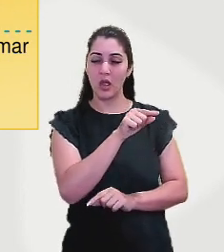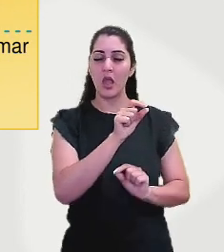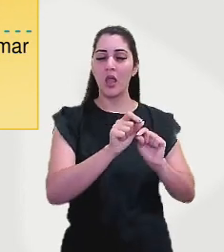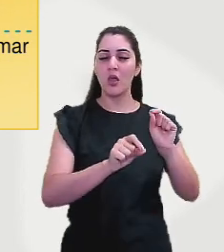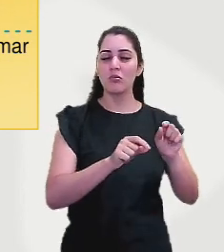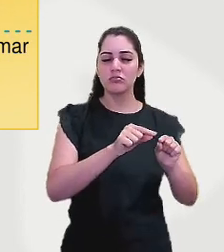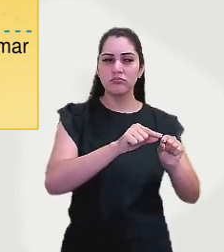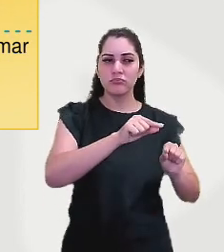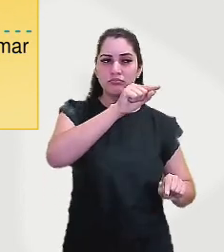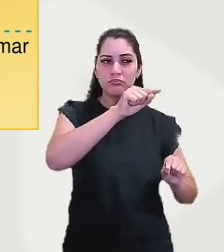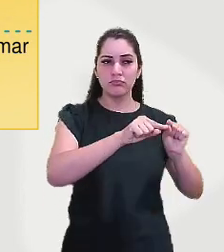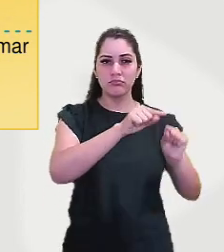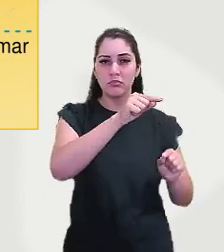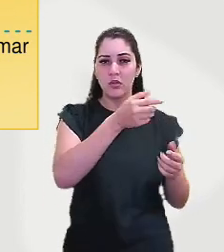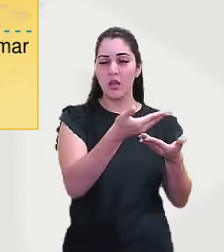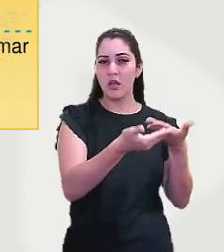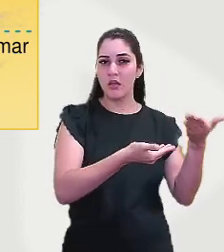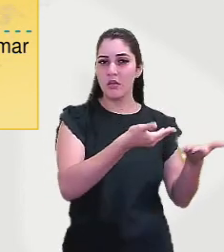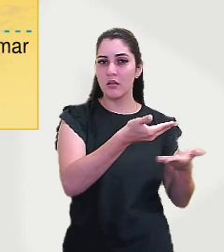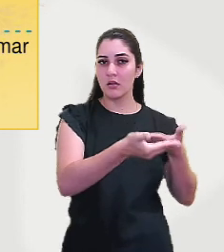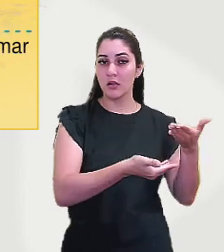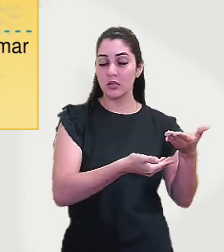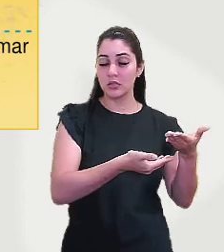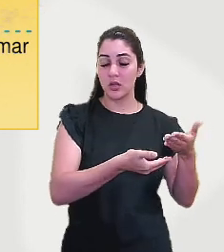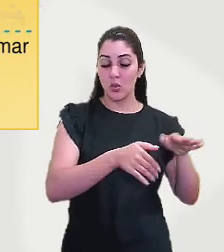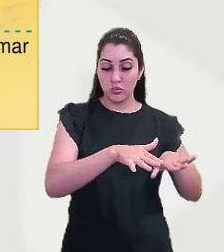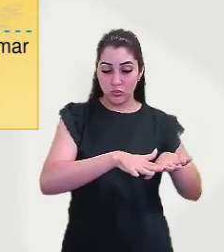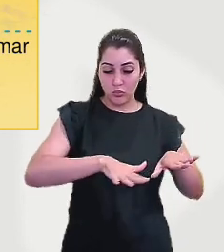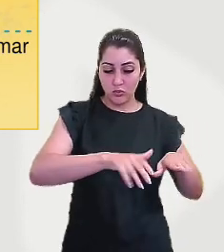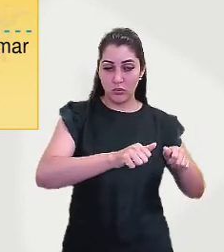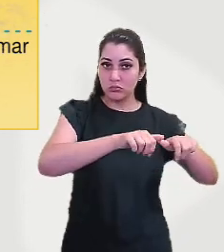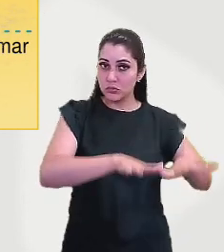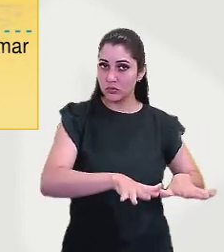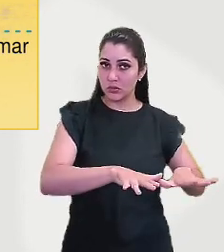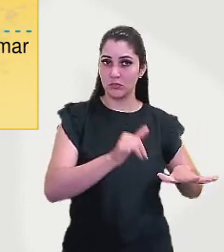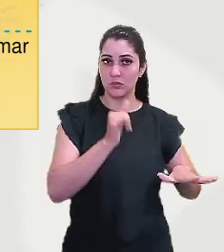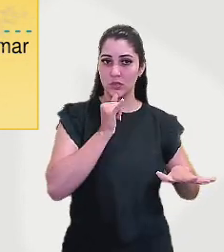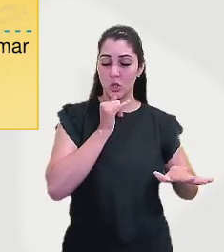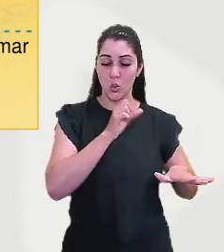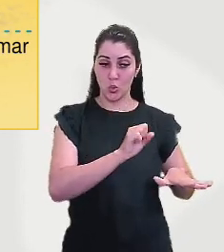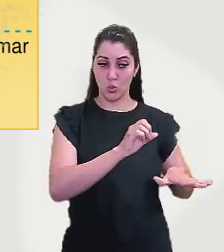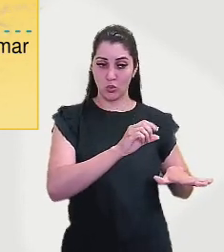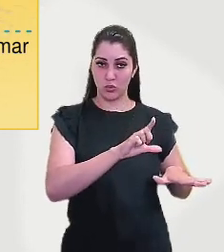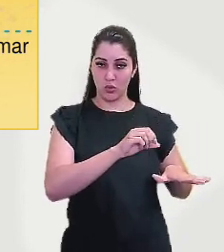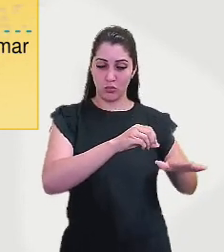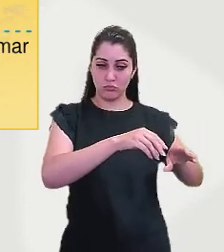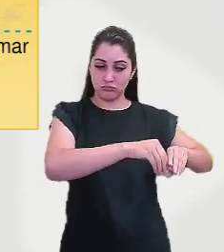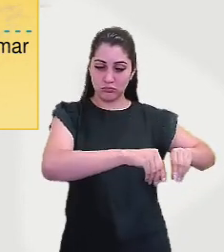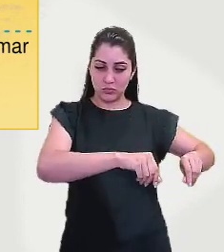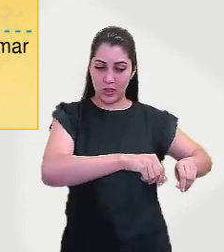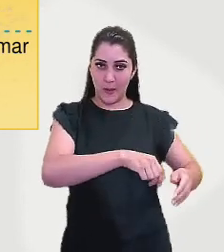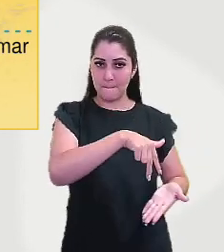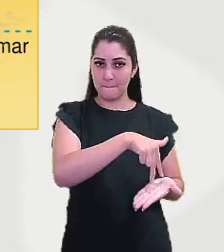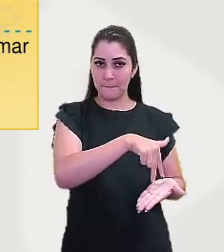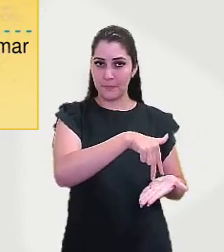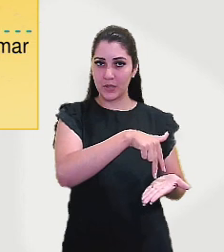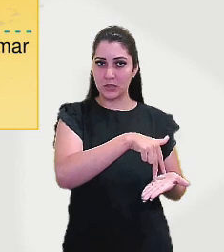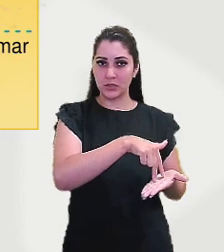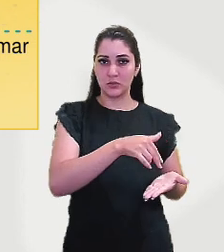em relação com referência ao solo que você está. Então, o solo que eu estou pisando até a